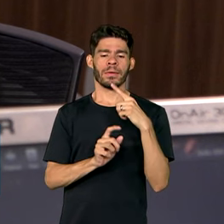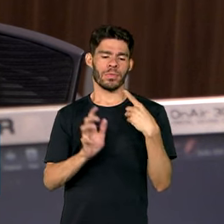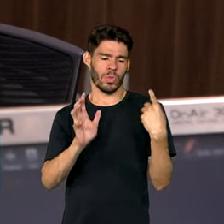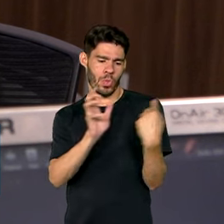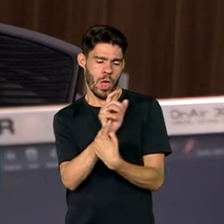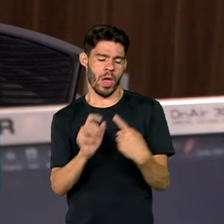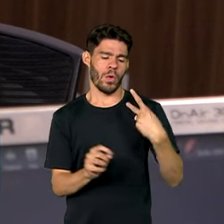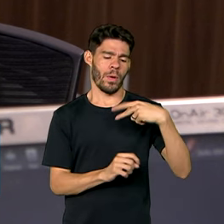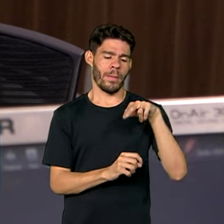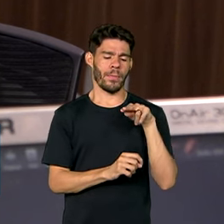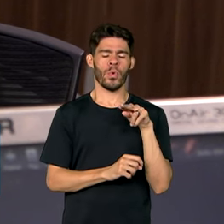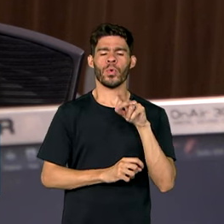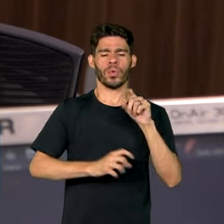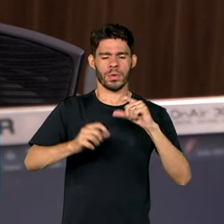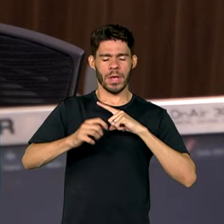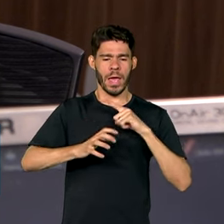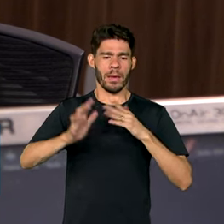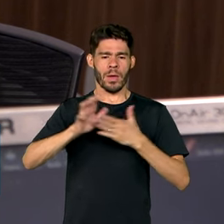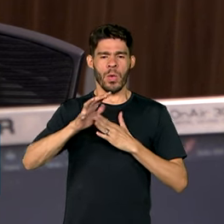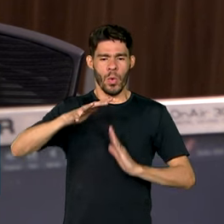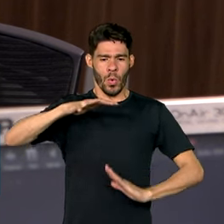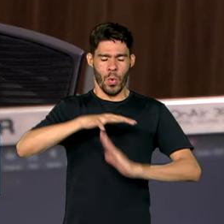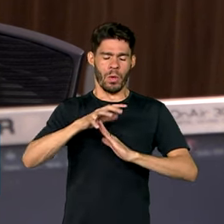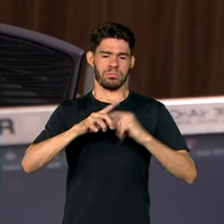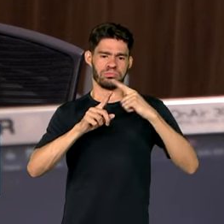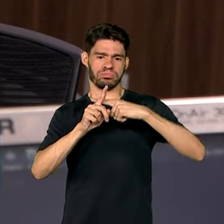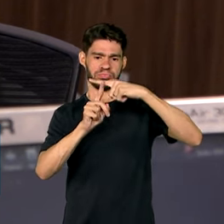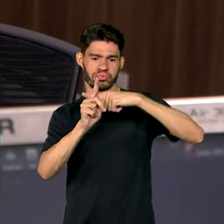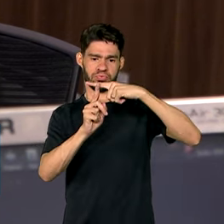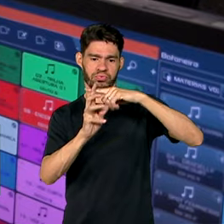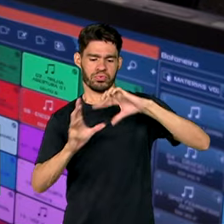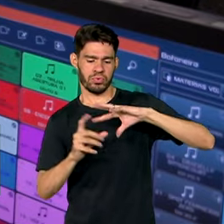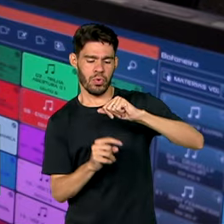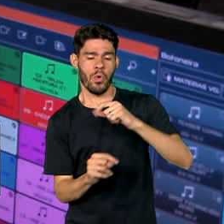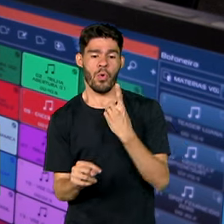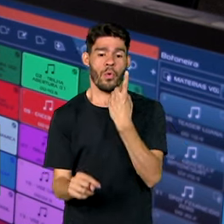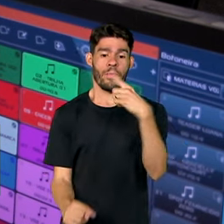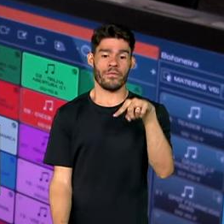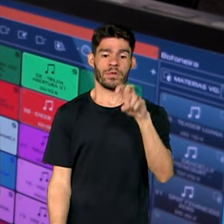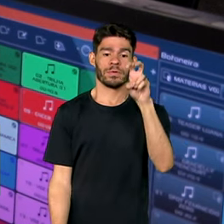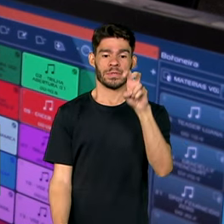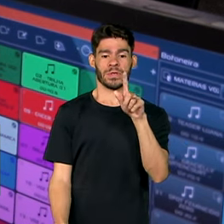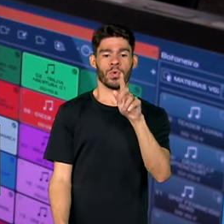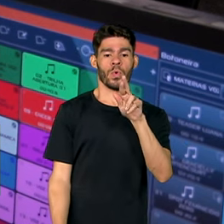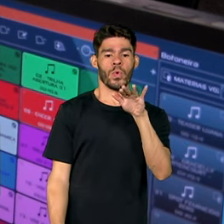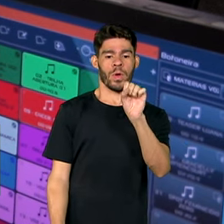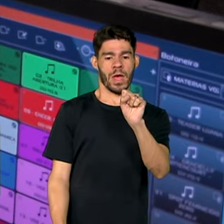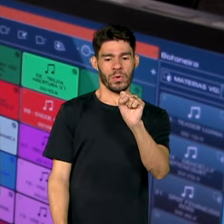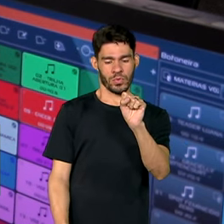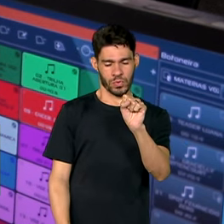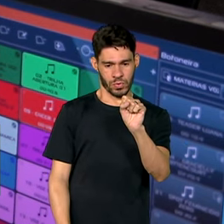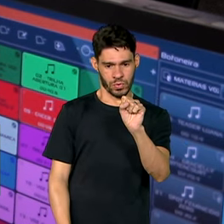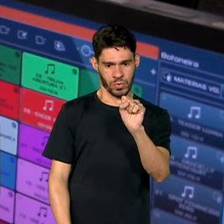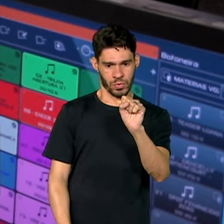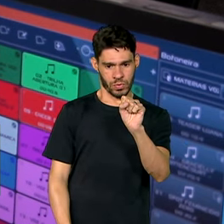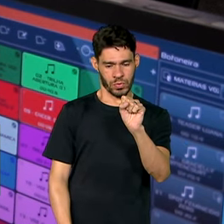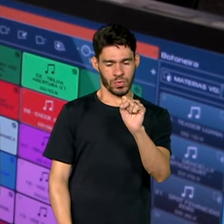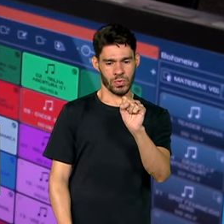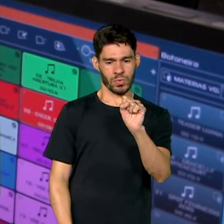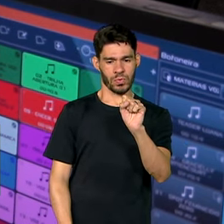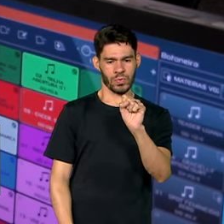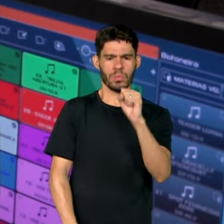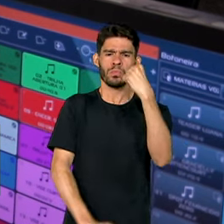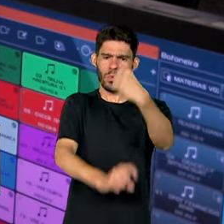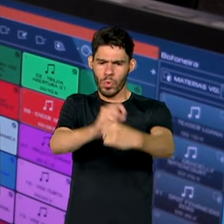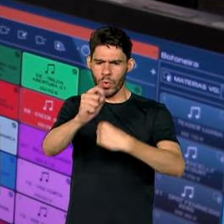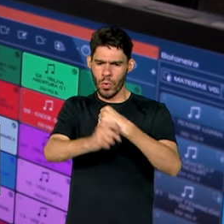de Paris houve uma proposta de limitar o aumento da temperatura do planeta a 1,5º c por eh por